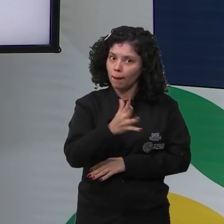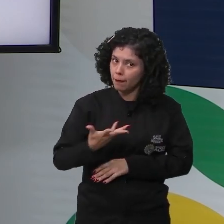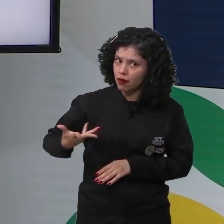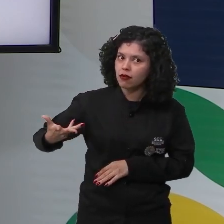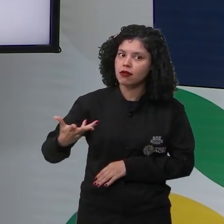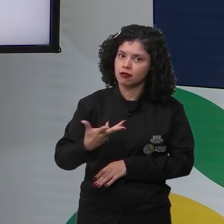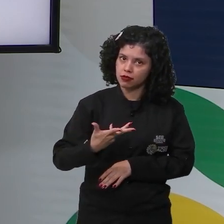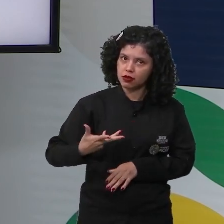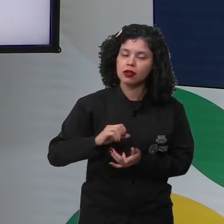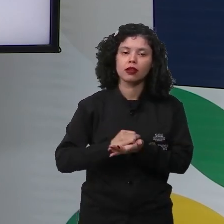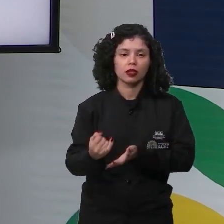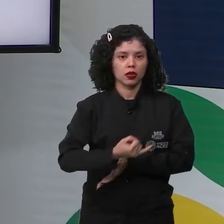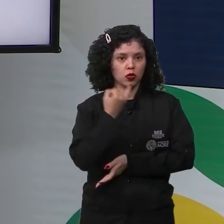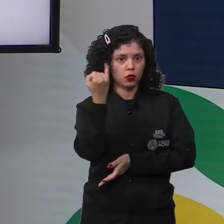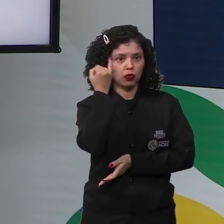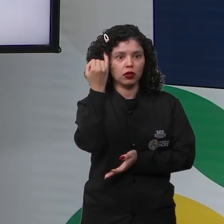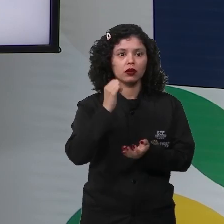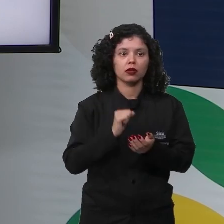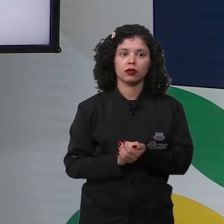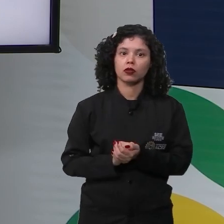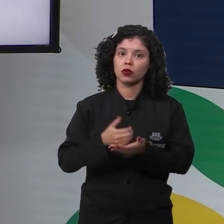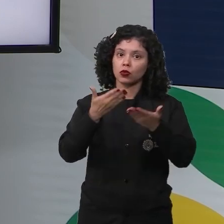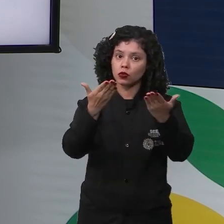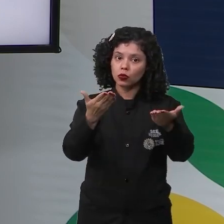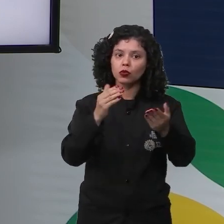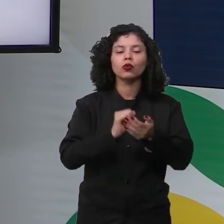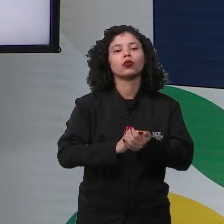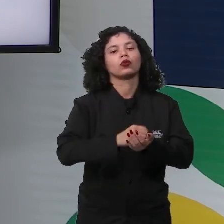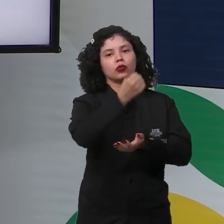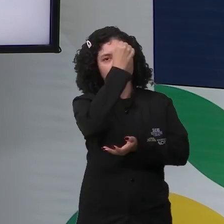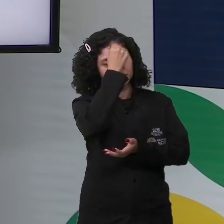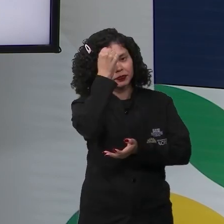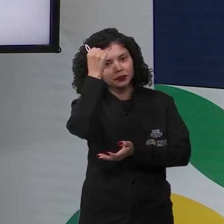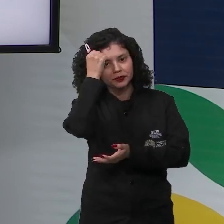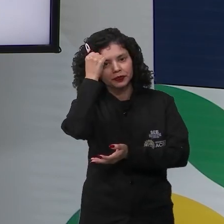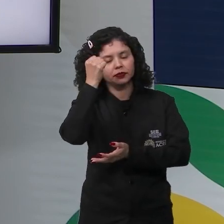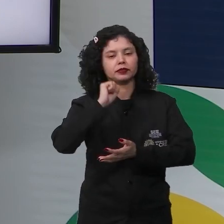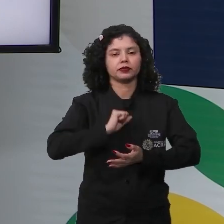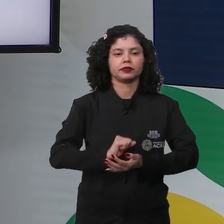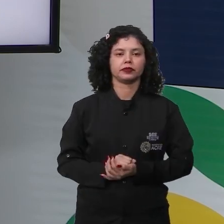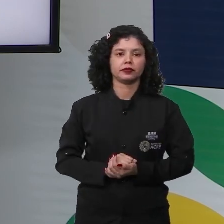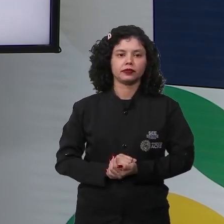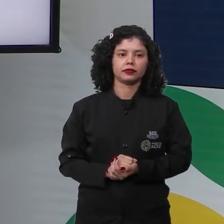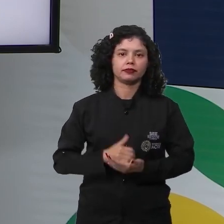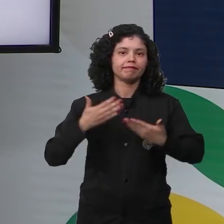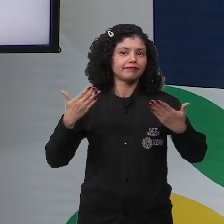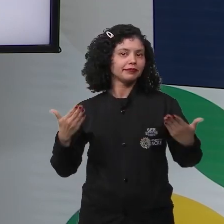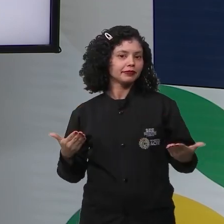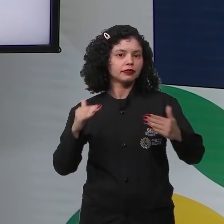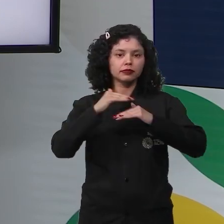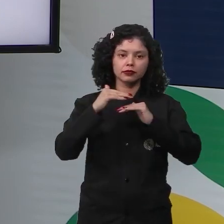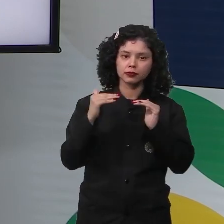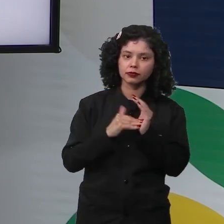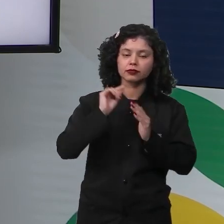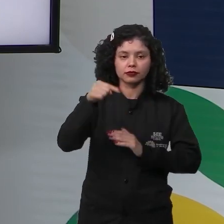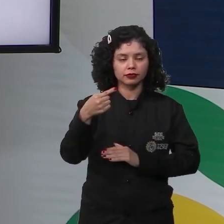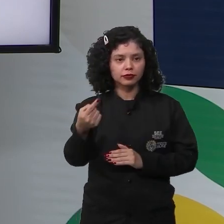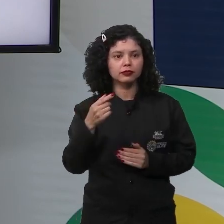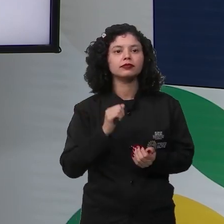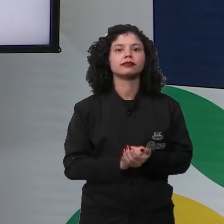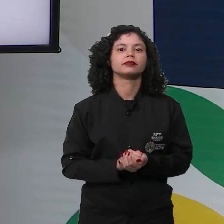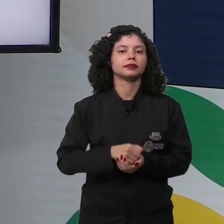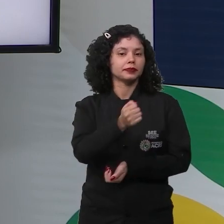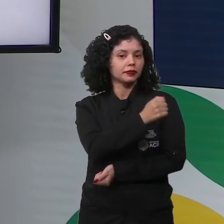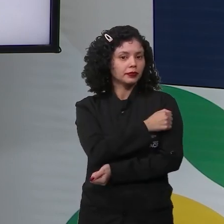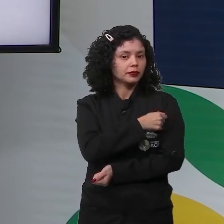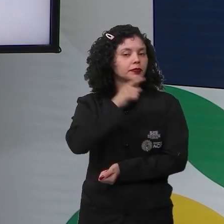básica, especificamente do seu componente curricular Sociologia. E para todos aqueles